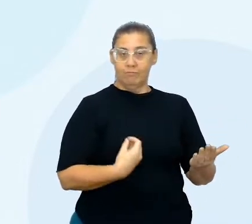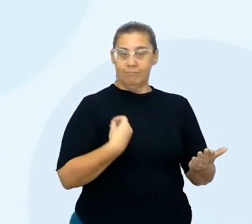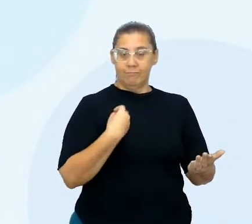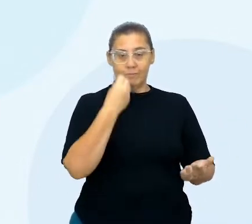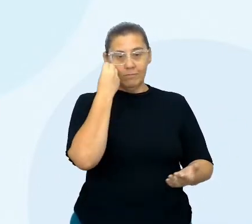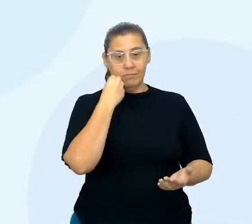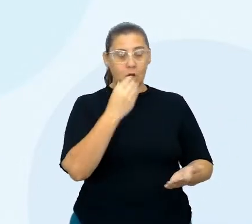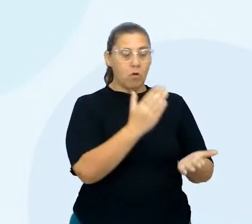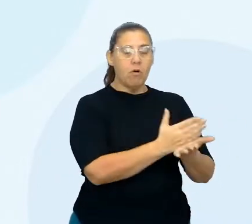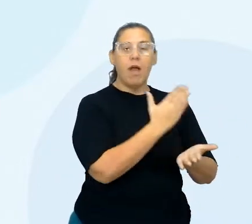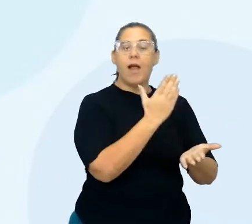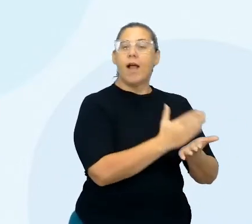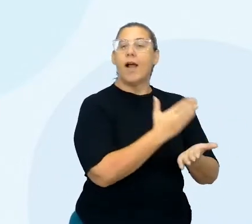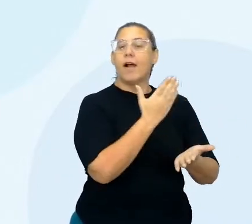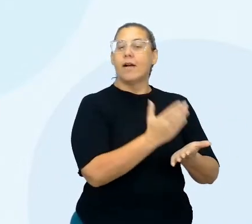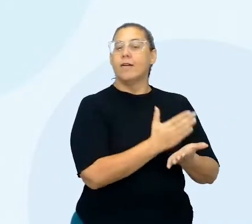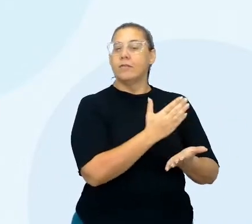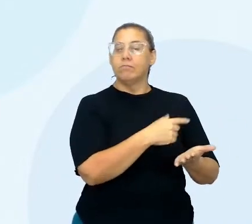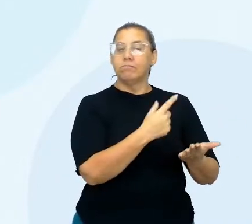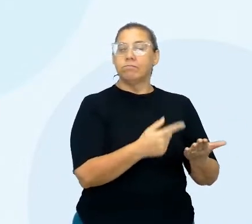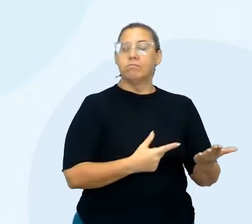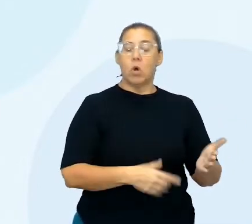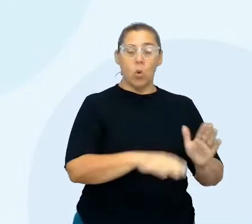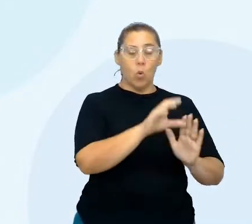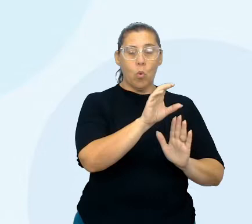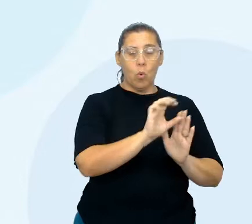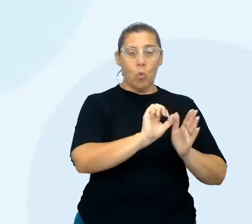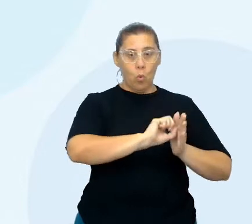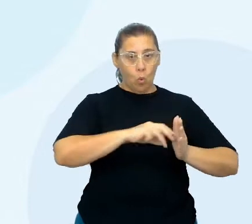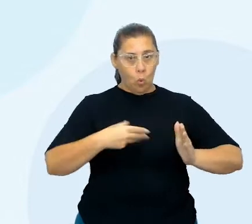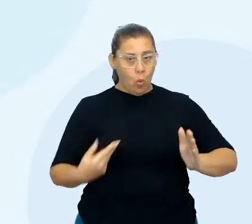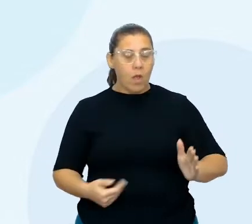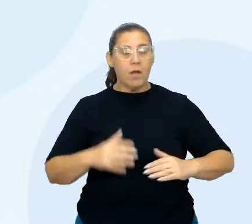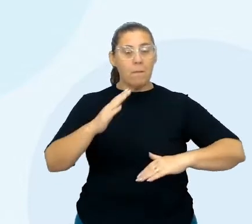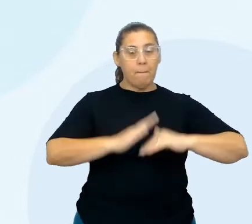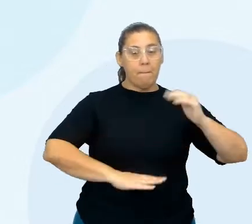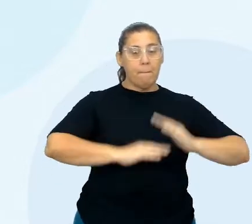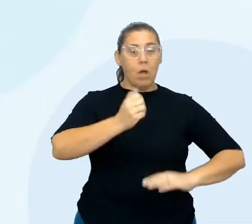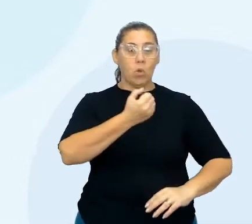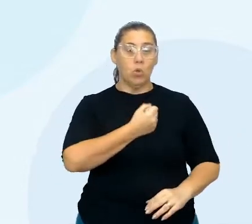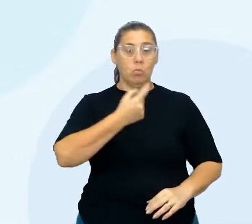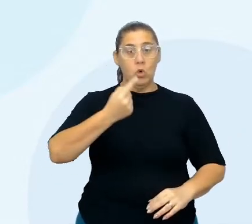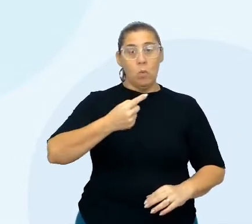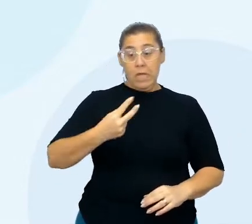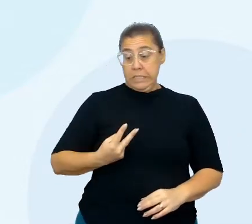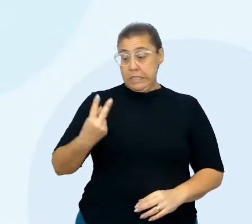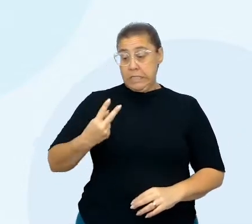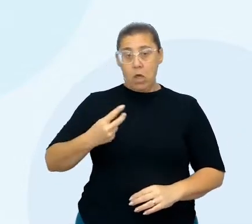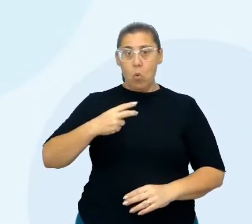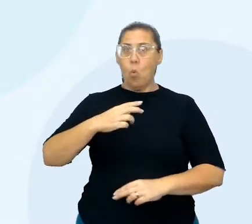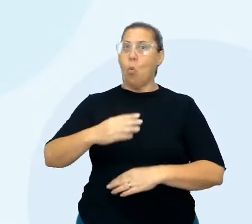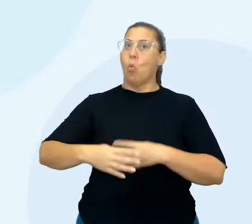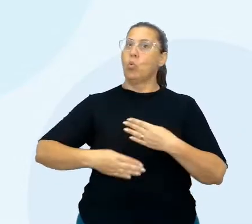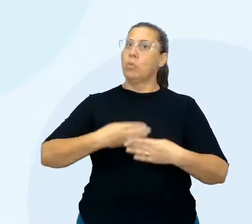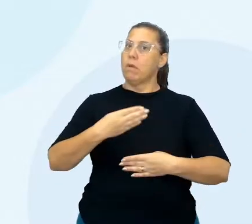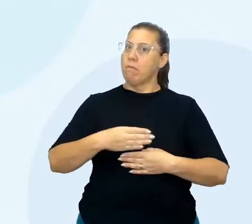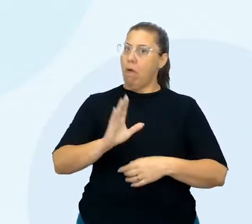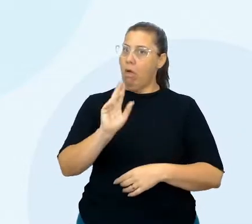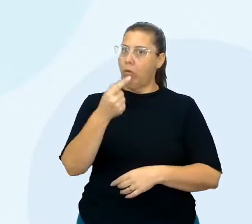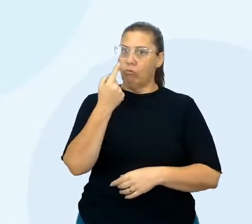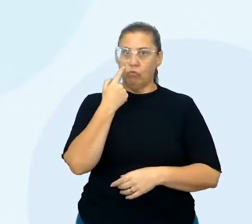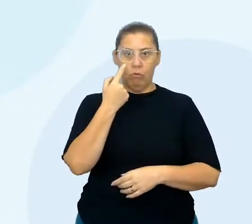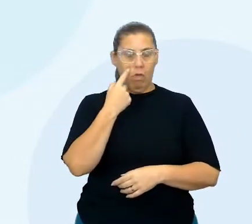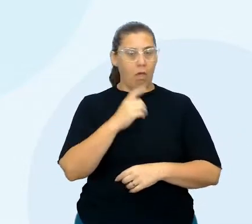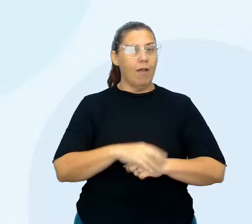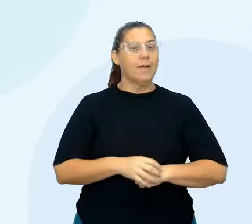e o caderno do estudante, currículo em ação, que é aquele volume único, mas é do segundo bimestre. Estamos aí no segundo